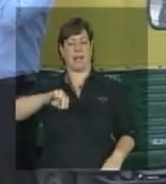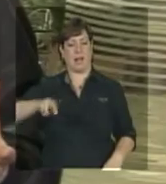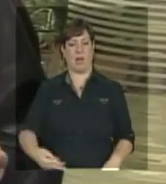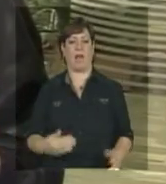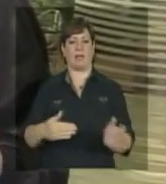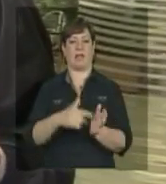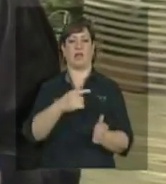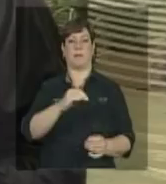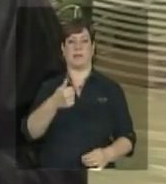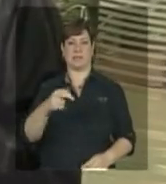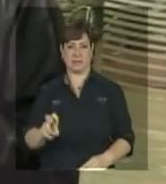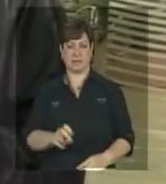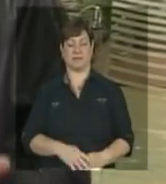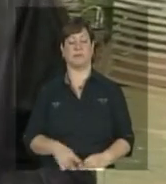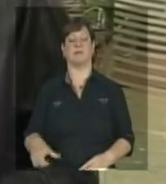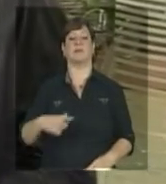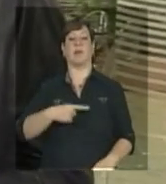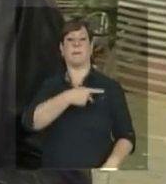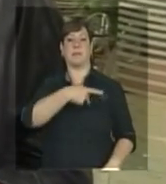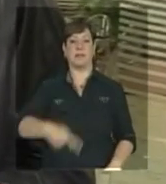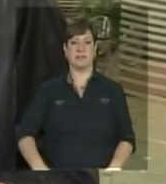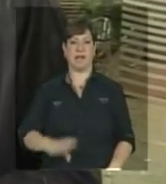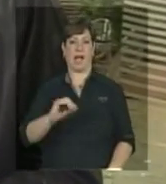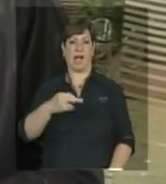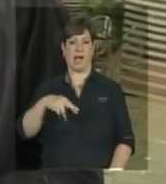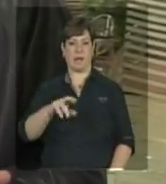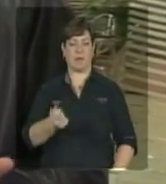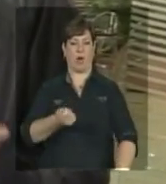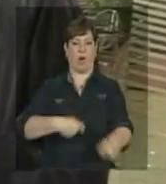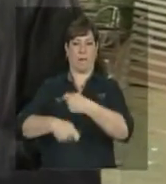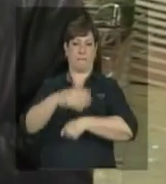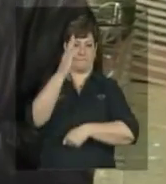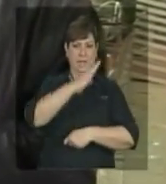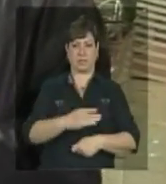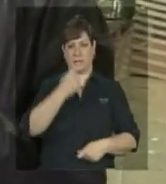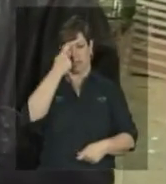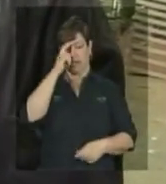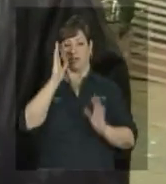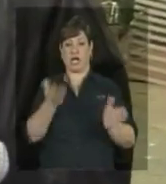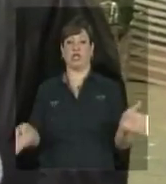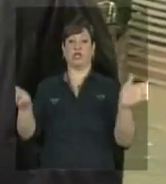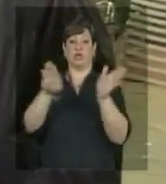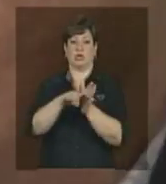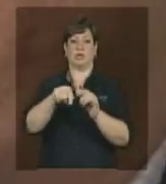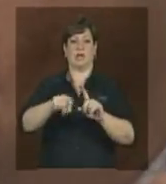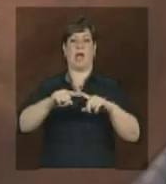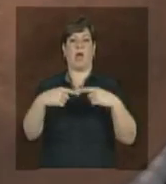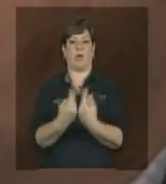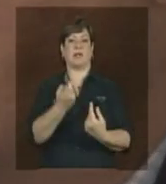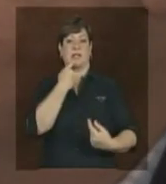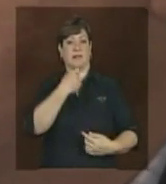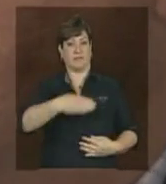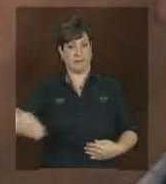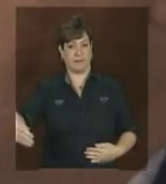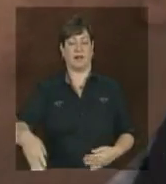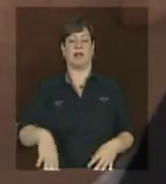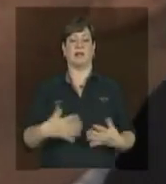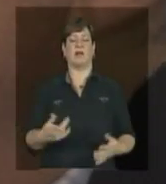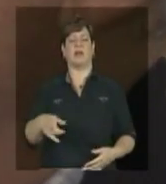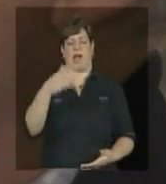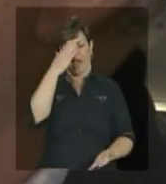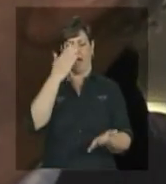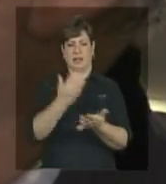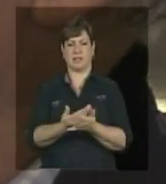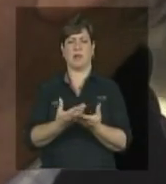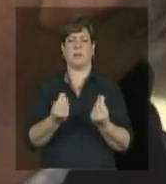2015. O presidente da Câmara de Comércio Brasil-Índia, que já chegou a Nova Delhi para a reunião de sexta, acredita que ainda há muito espaço